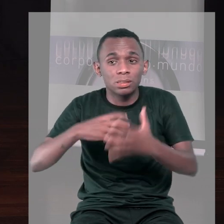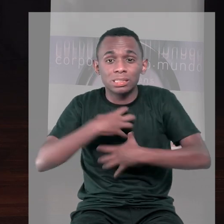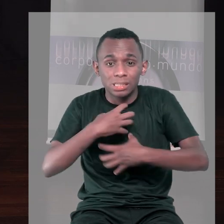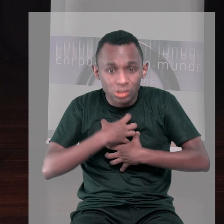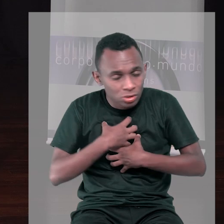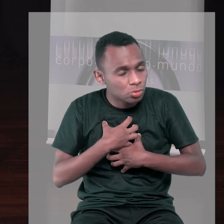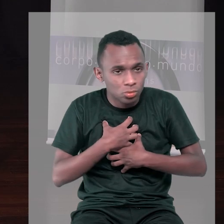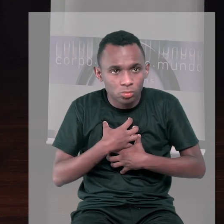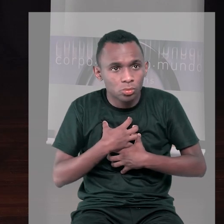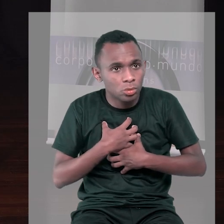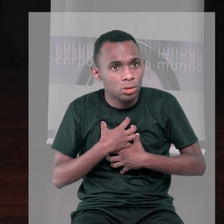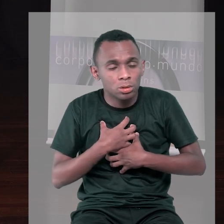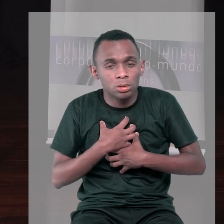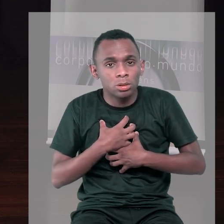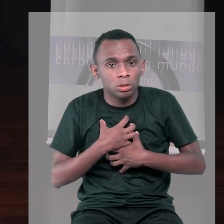tudo explica.